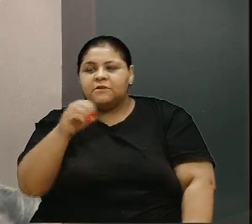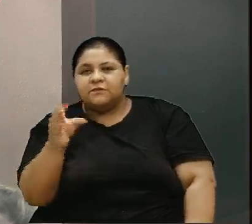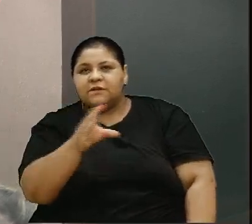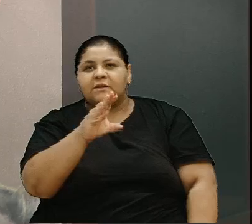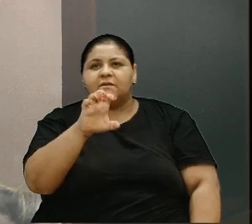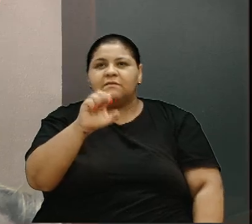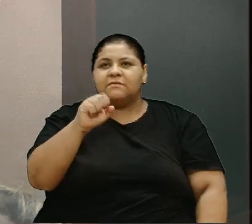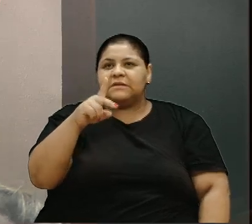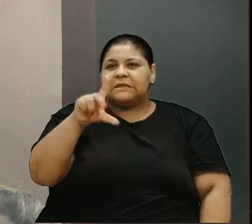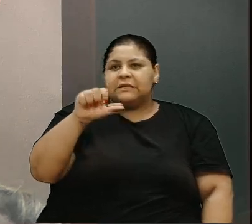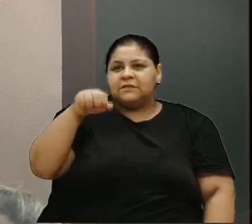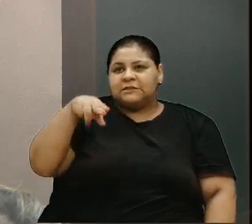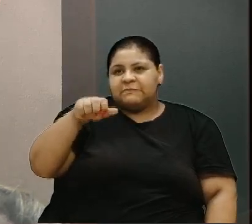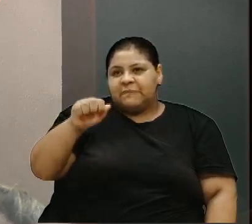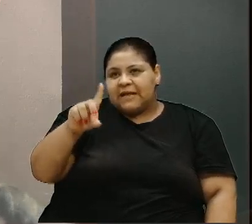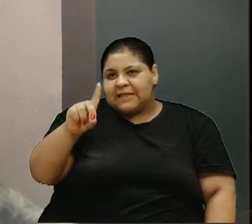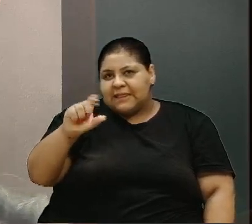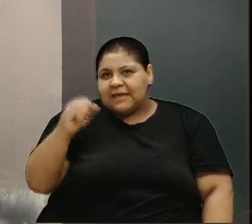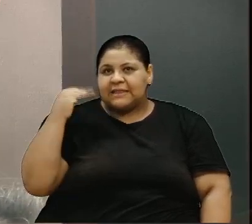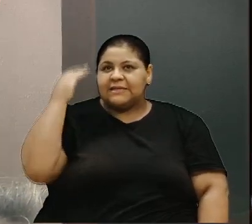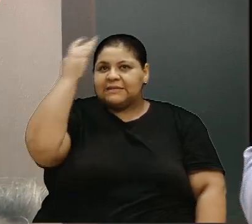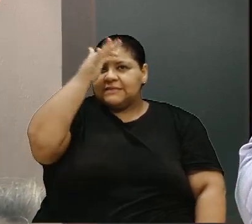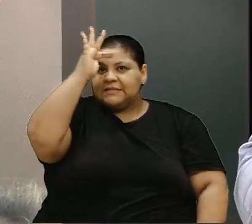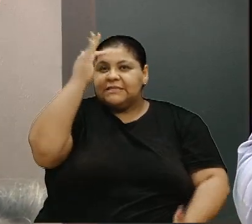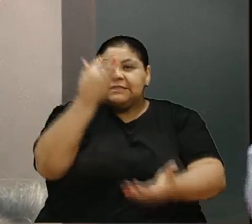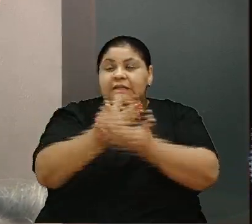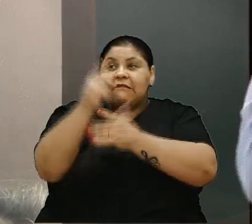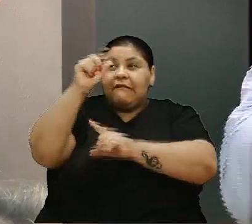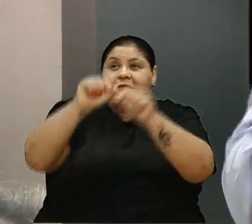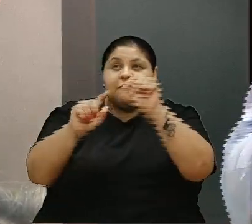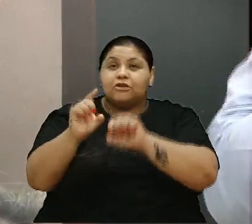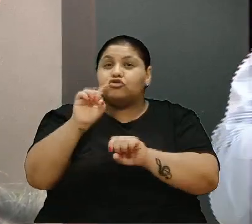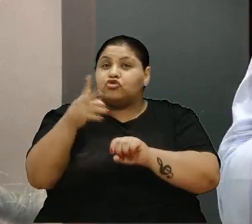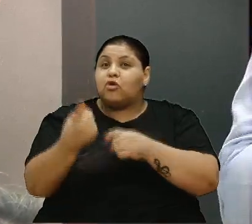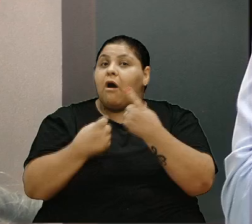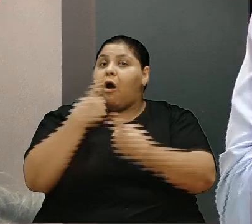Fátima, Santa Fé, Cruzeiro, para falar de alguns